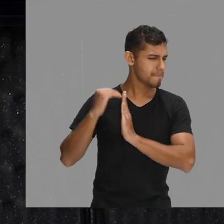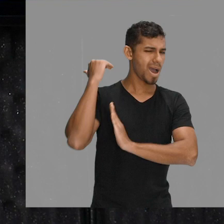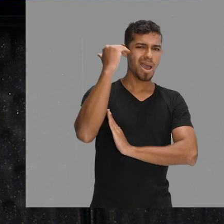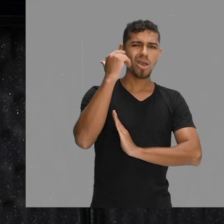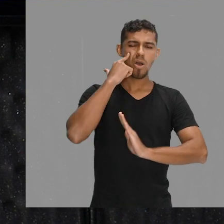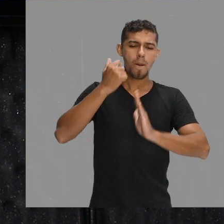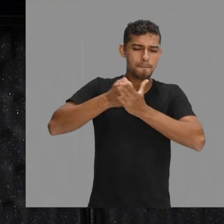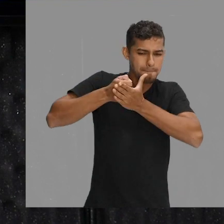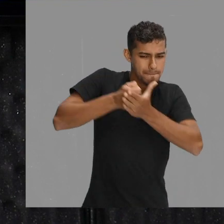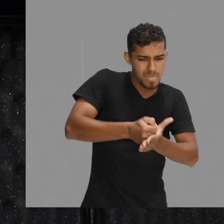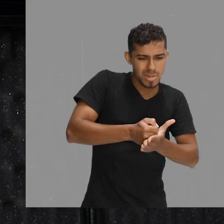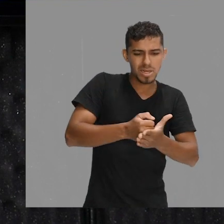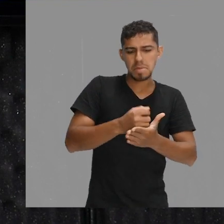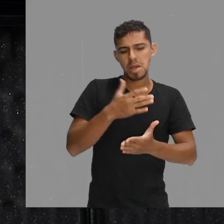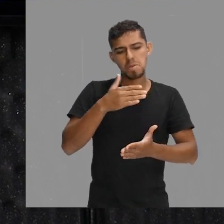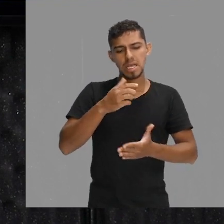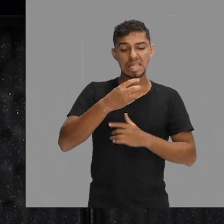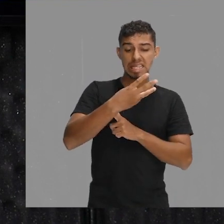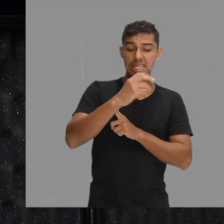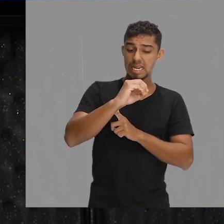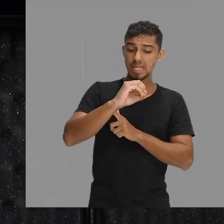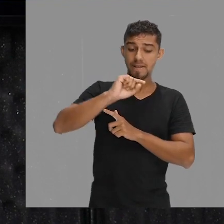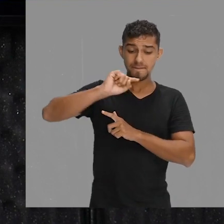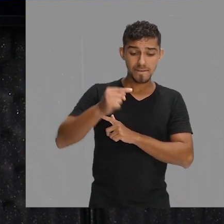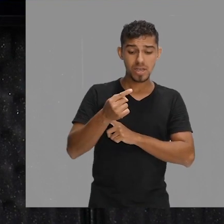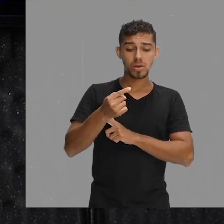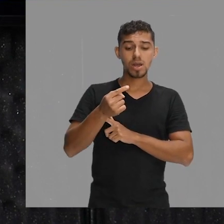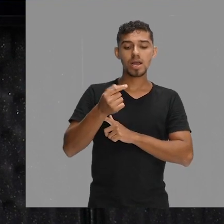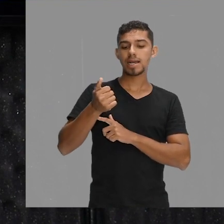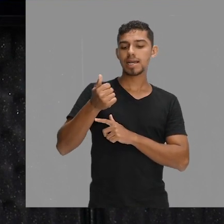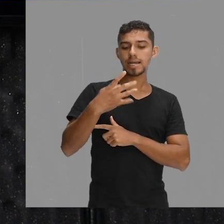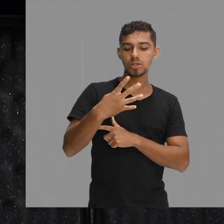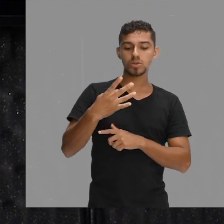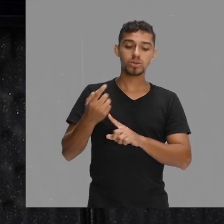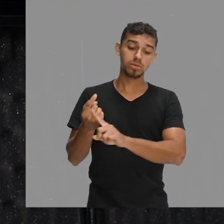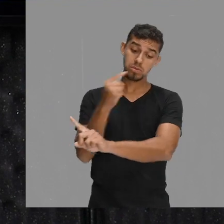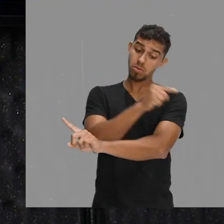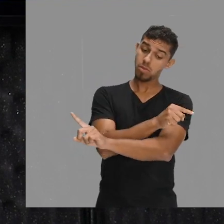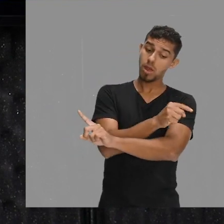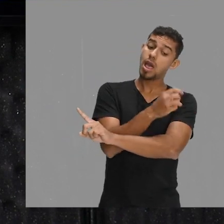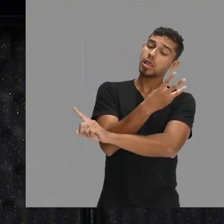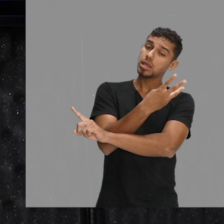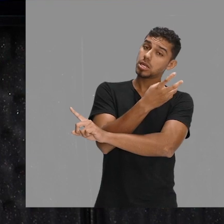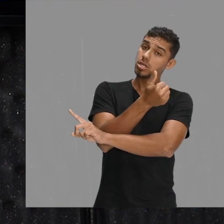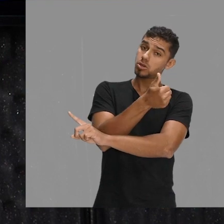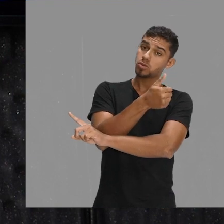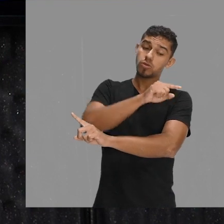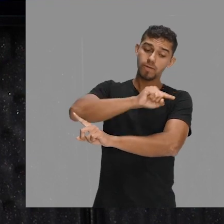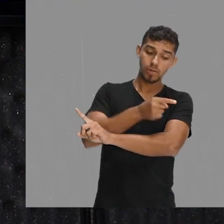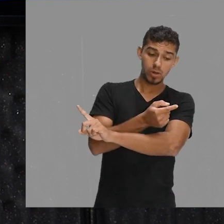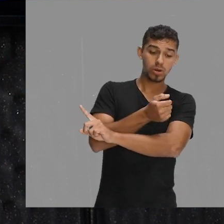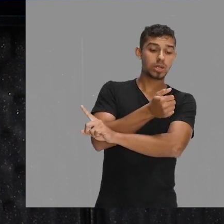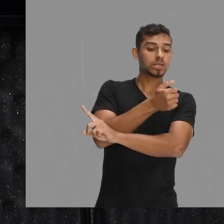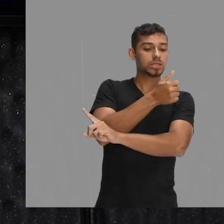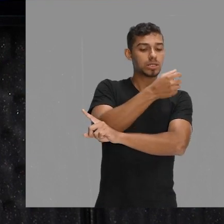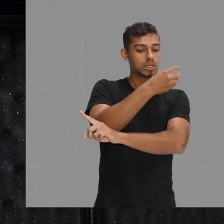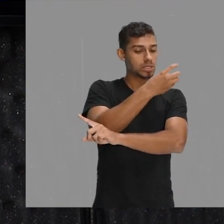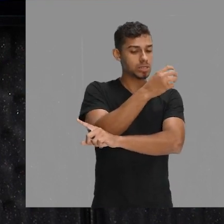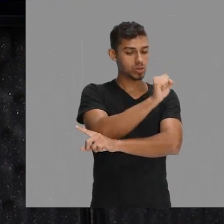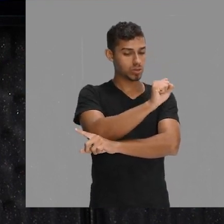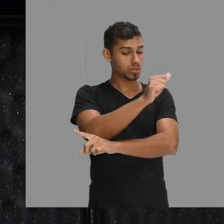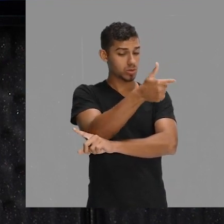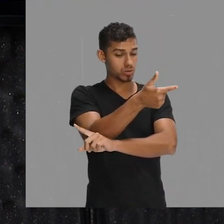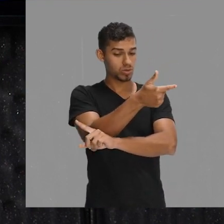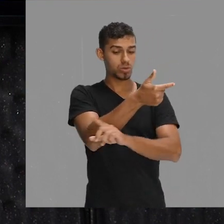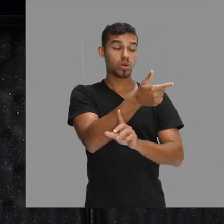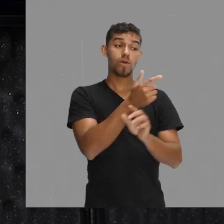pressão vai cair para 30,14, era 31,32. A diferença entre a pressão